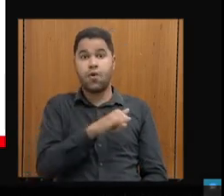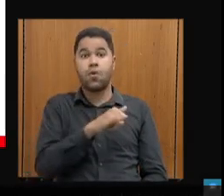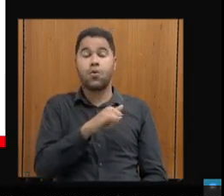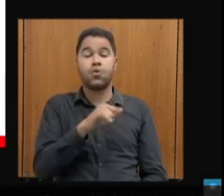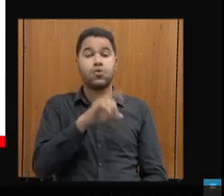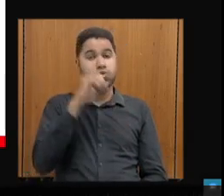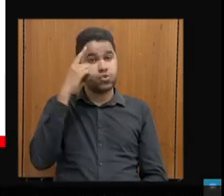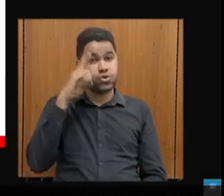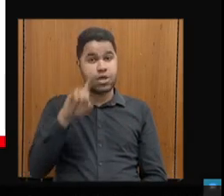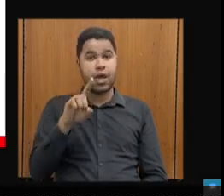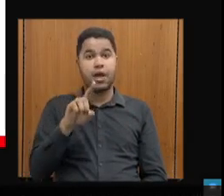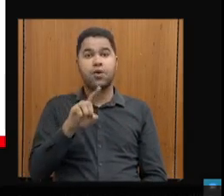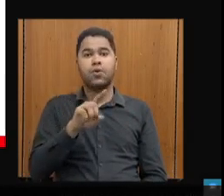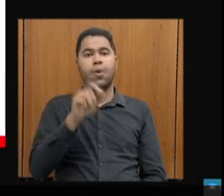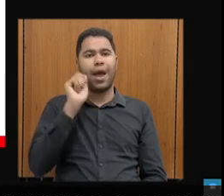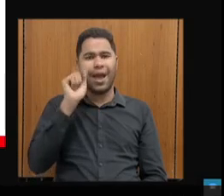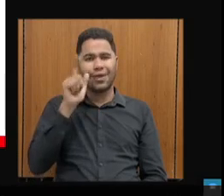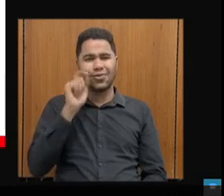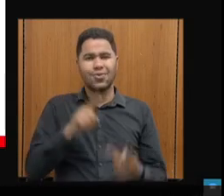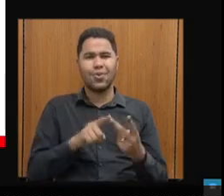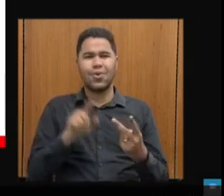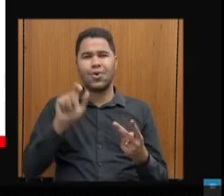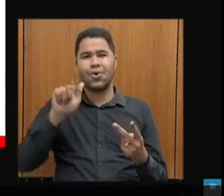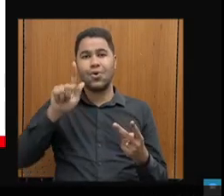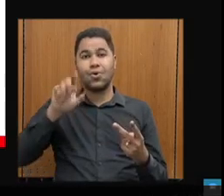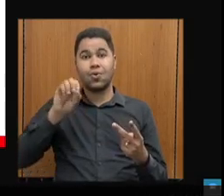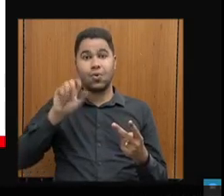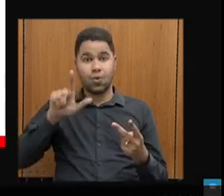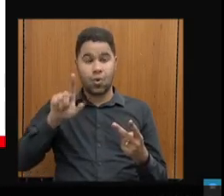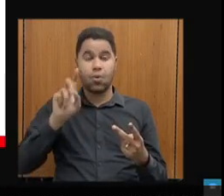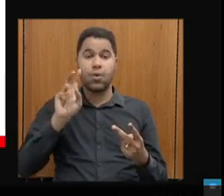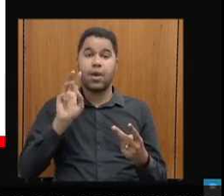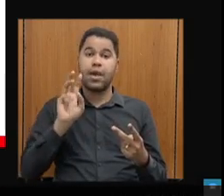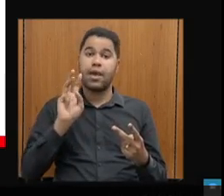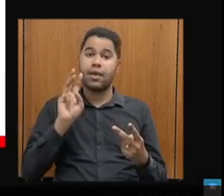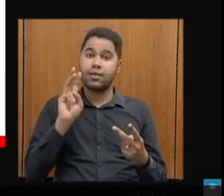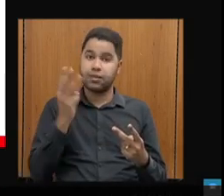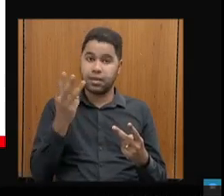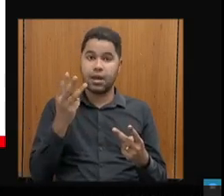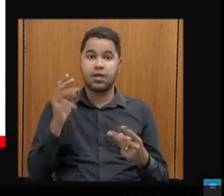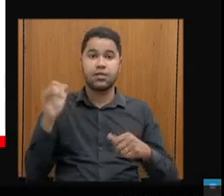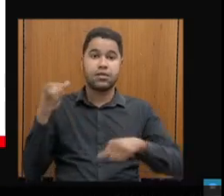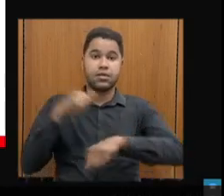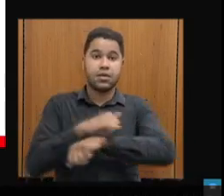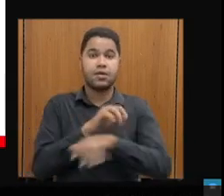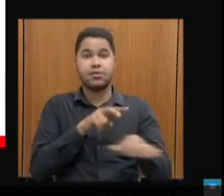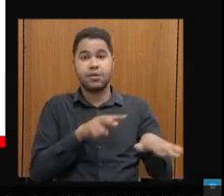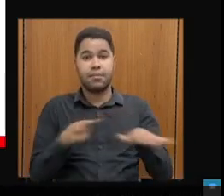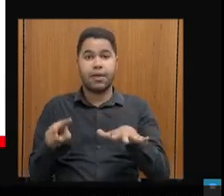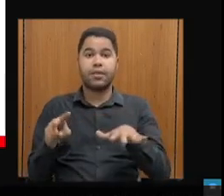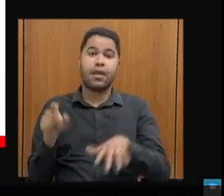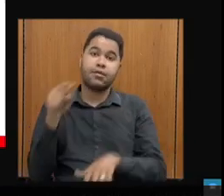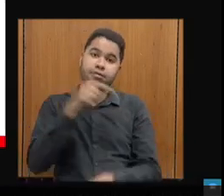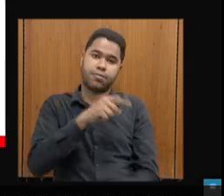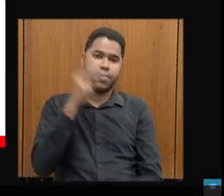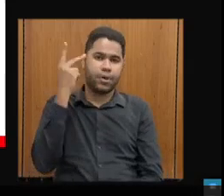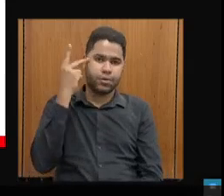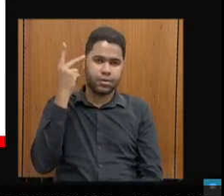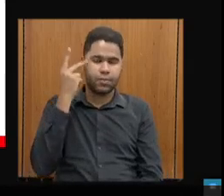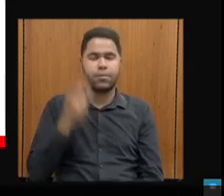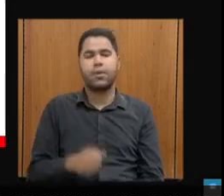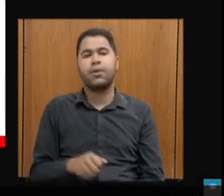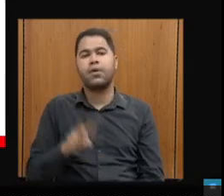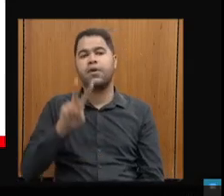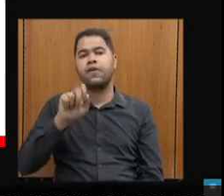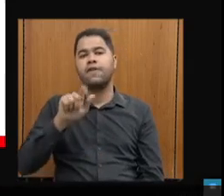e no anúncio da Gol né a Globo colocou um três voos semanais destino a São Paulo para se conecta a nossa querida Vale do Aço com